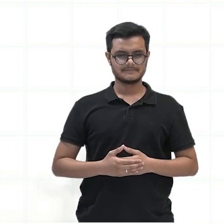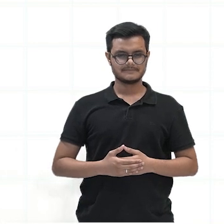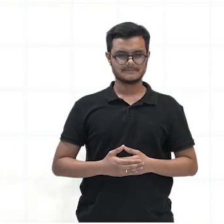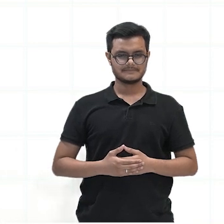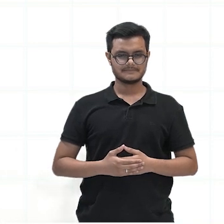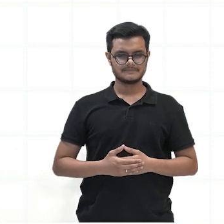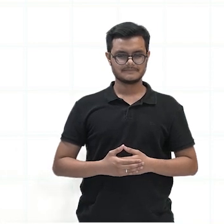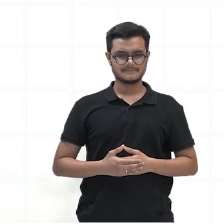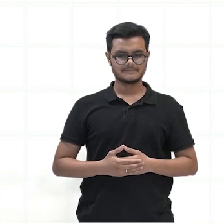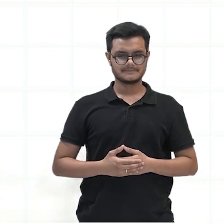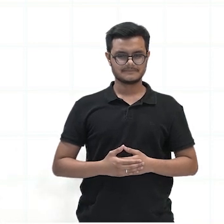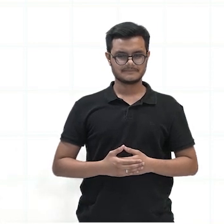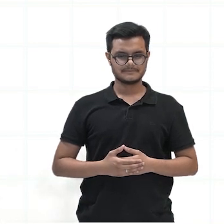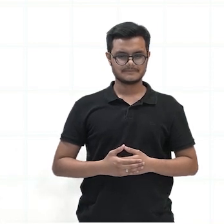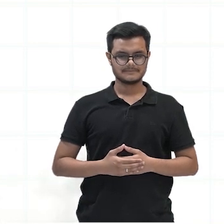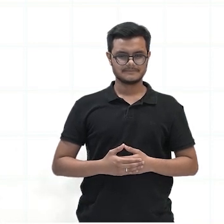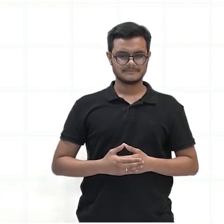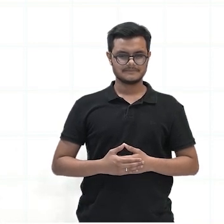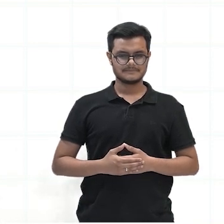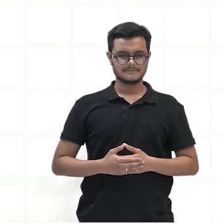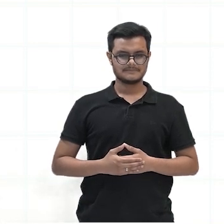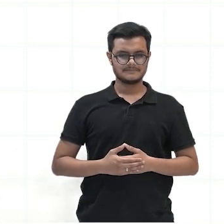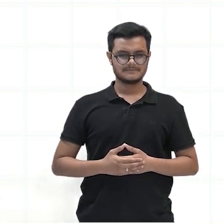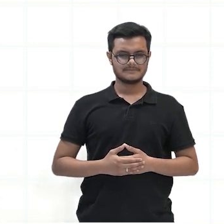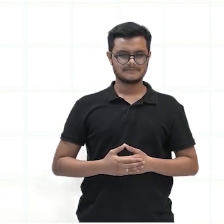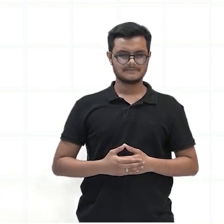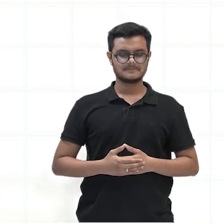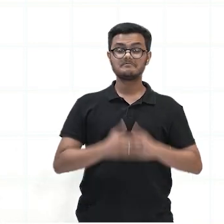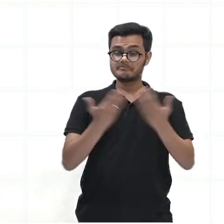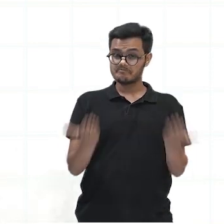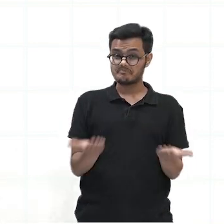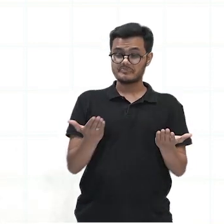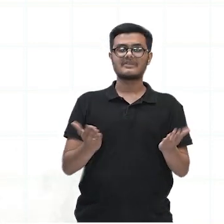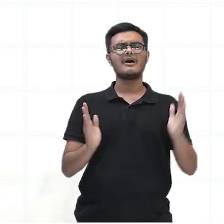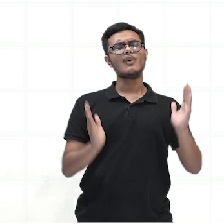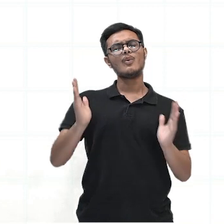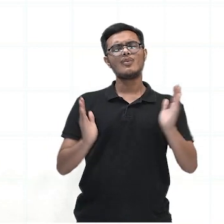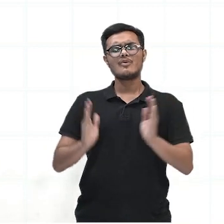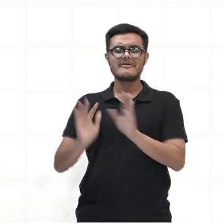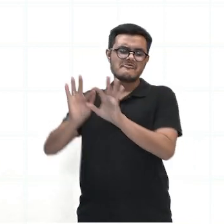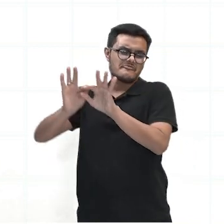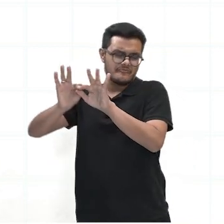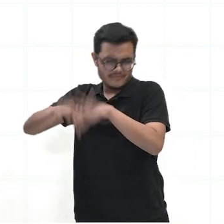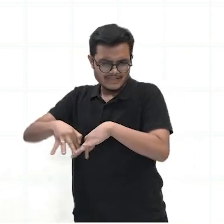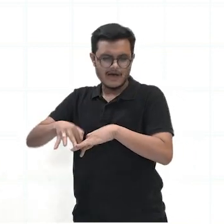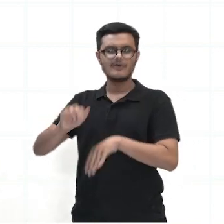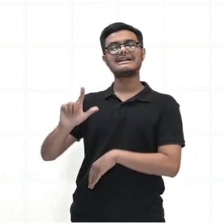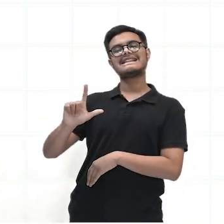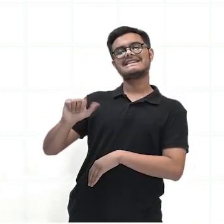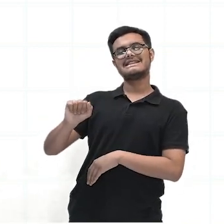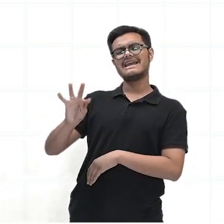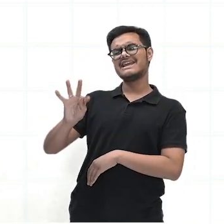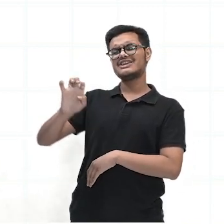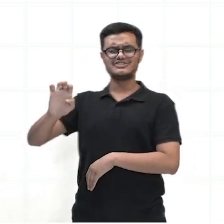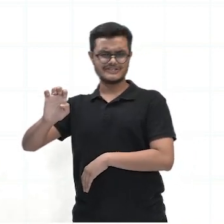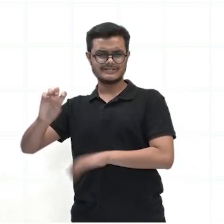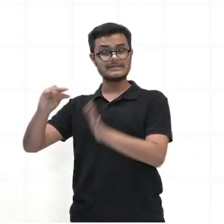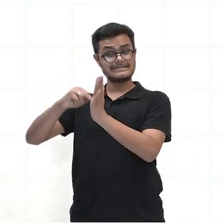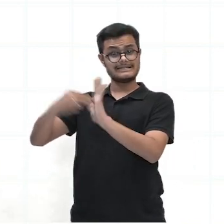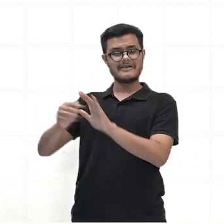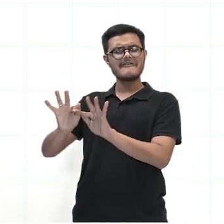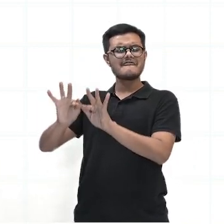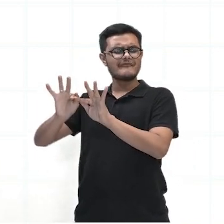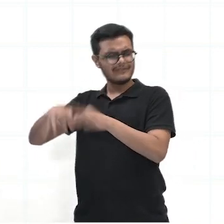In the late 1990s, né, no final, parte late, né, lá no final dos